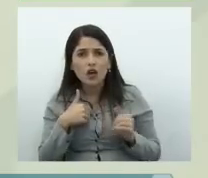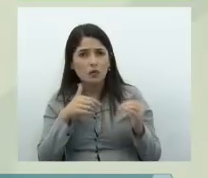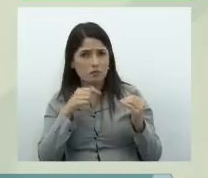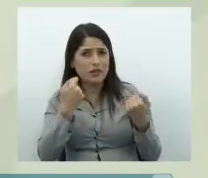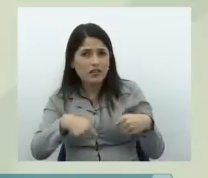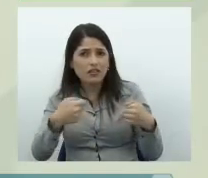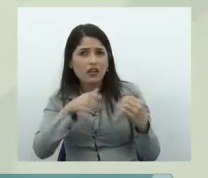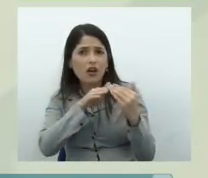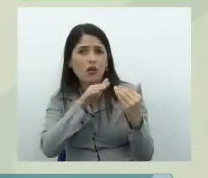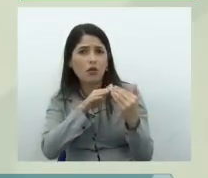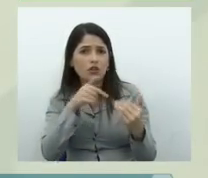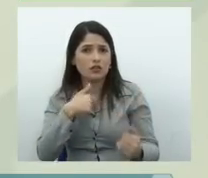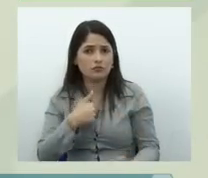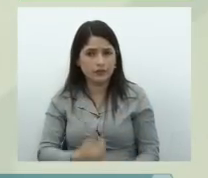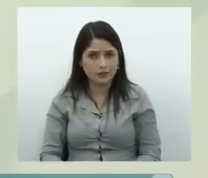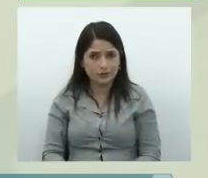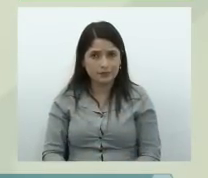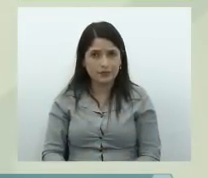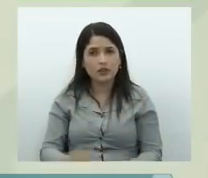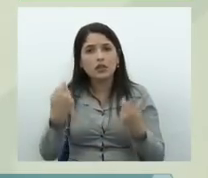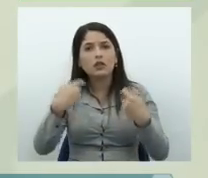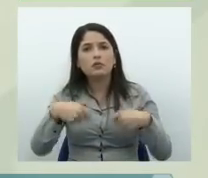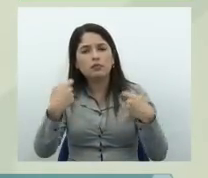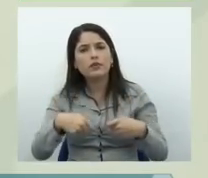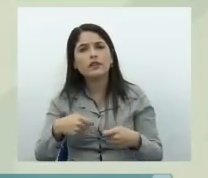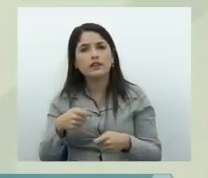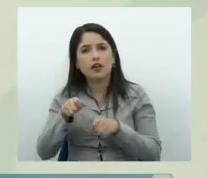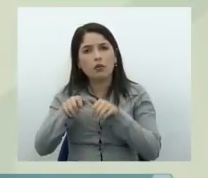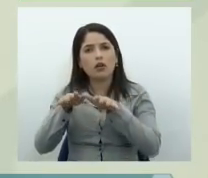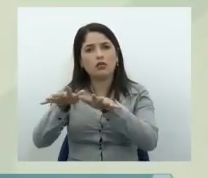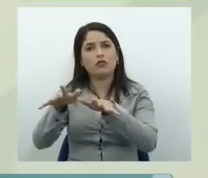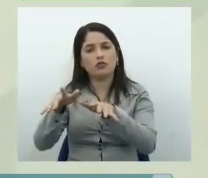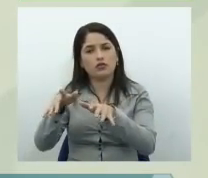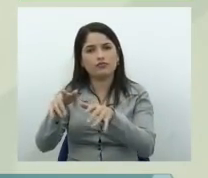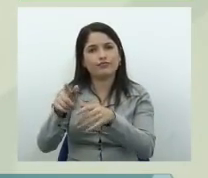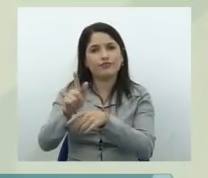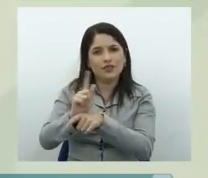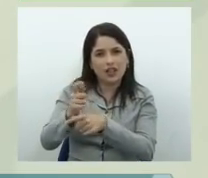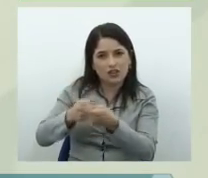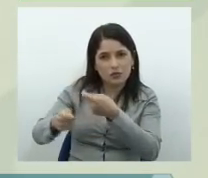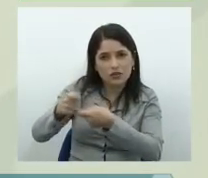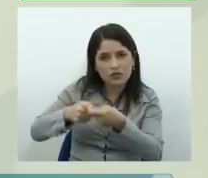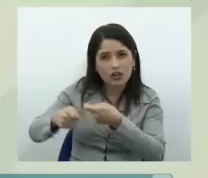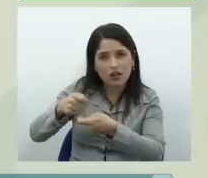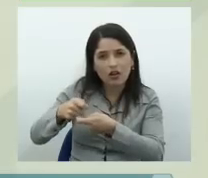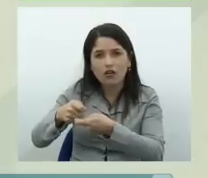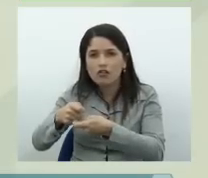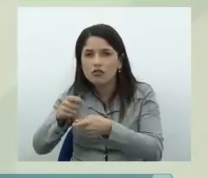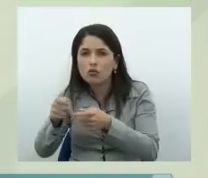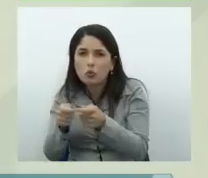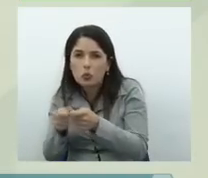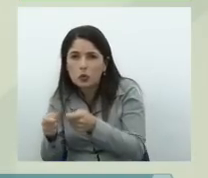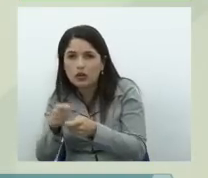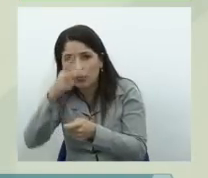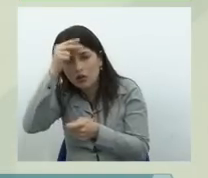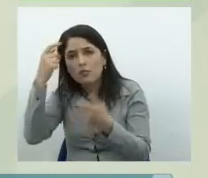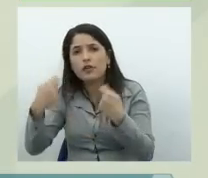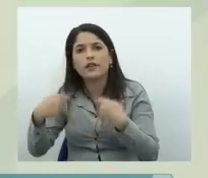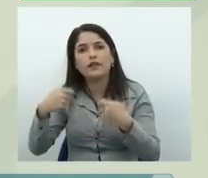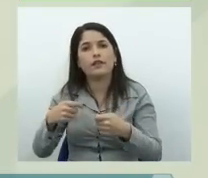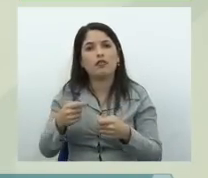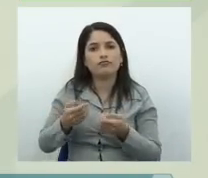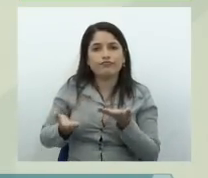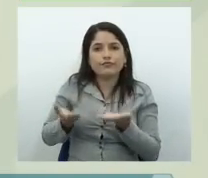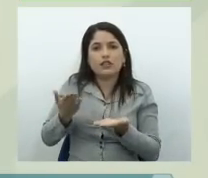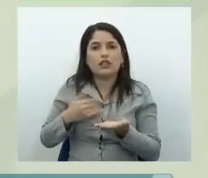requer equilíbrio, sabedoria, maturidade e, acima de tudo, experiência para que você possa